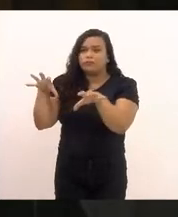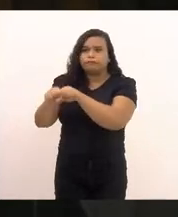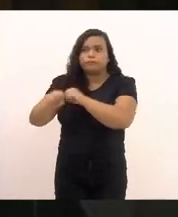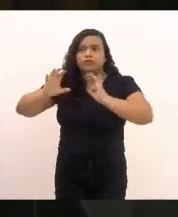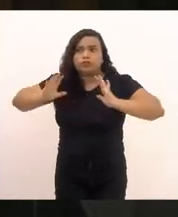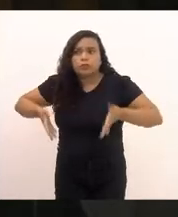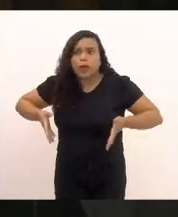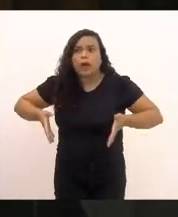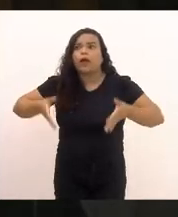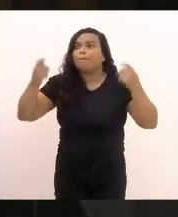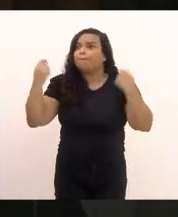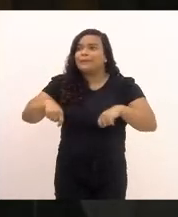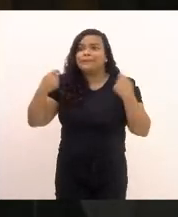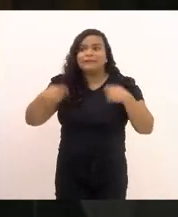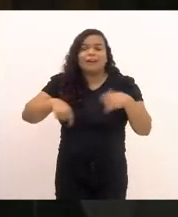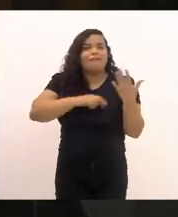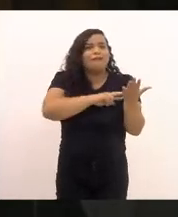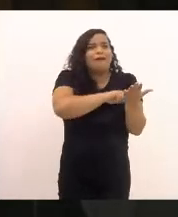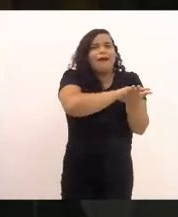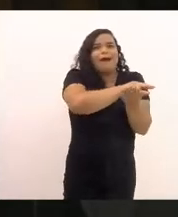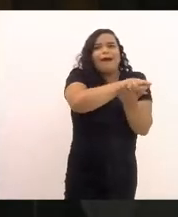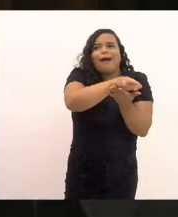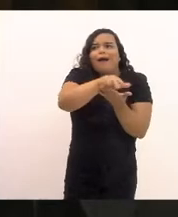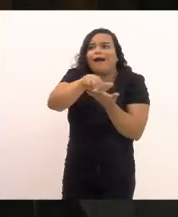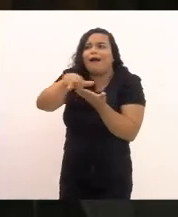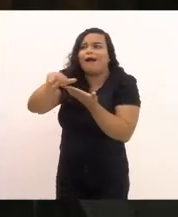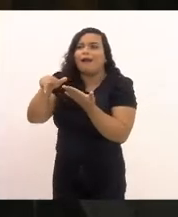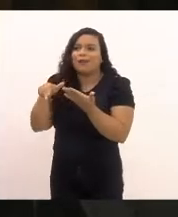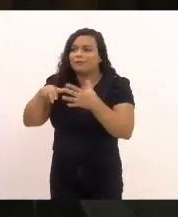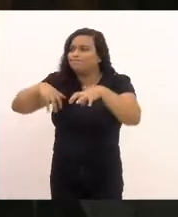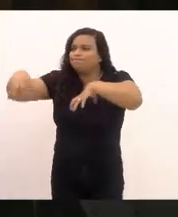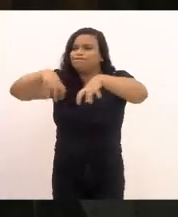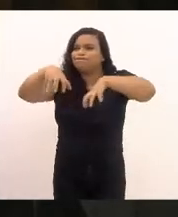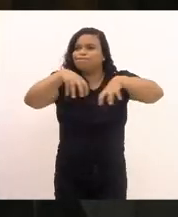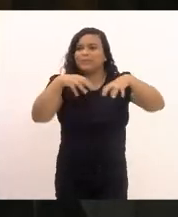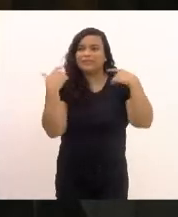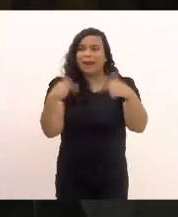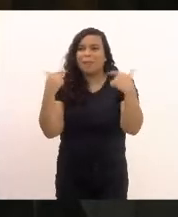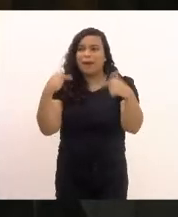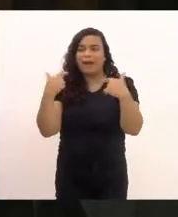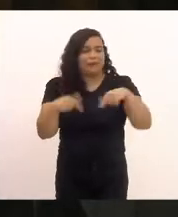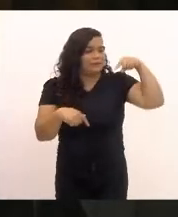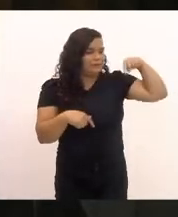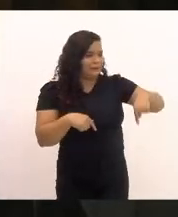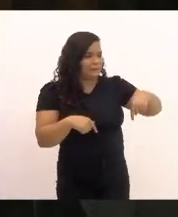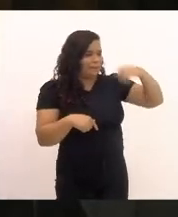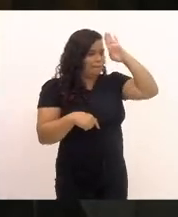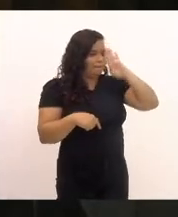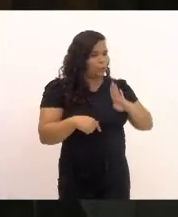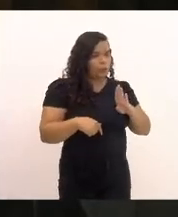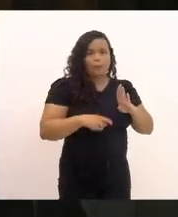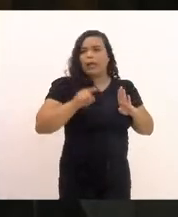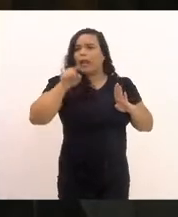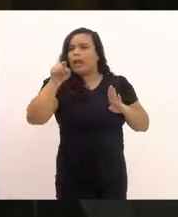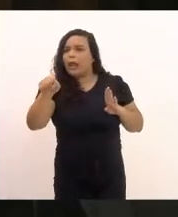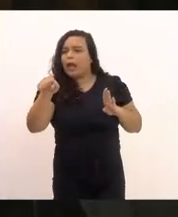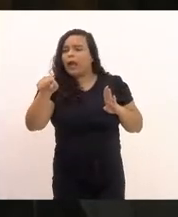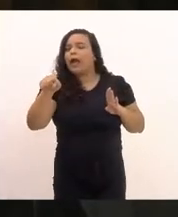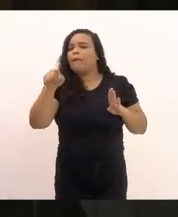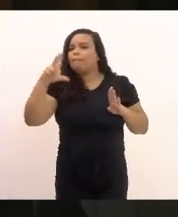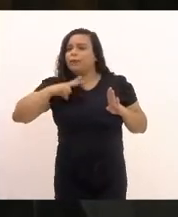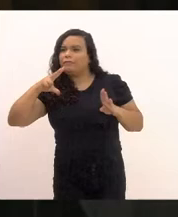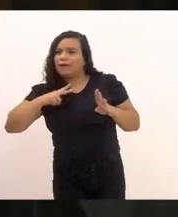que ter vários vínculos em diferentes escolas públicas, escola privada, o que cria uma